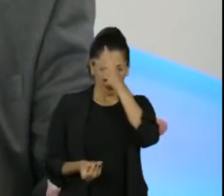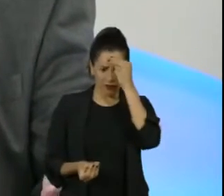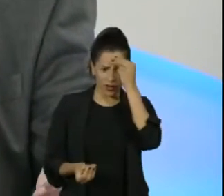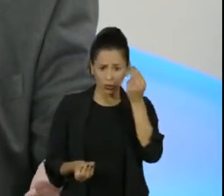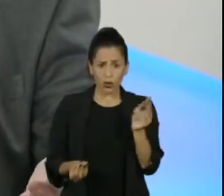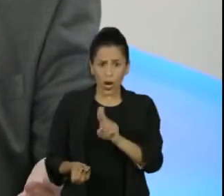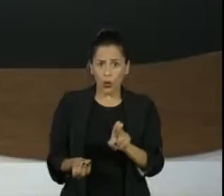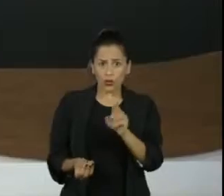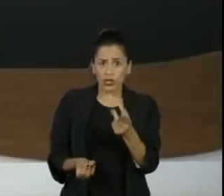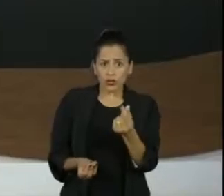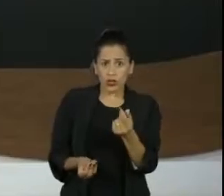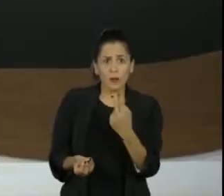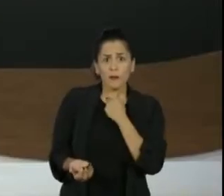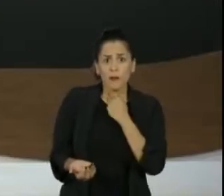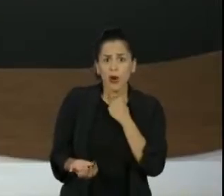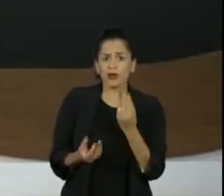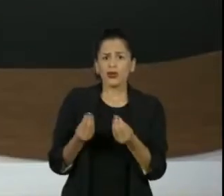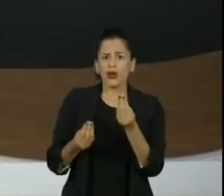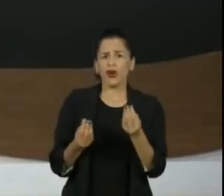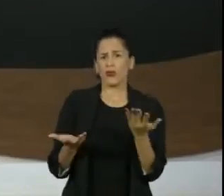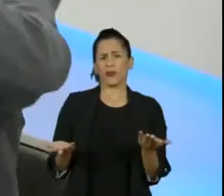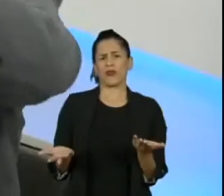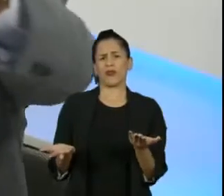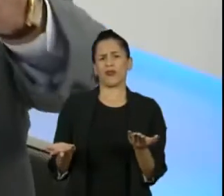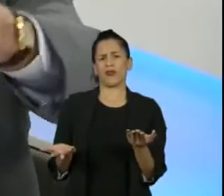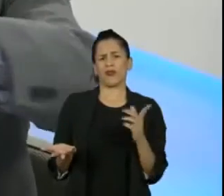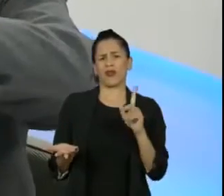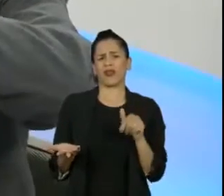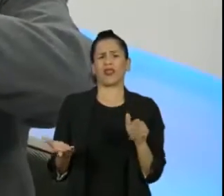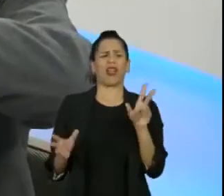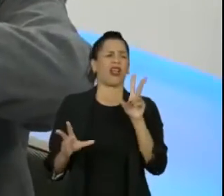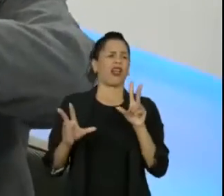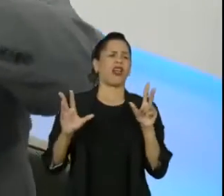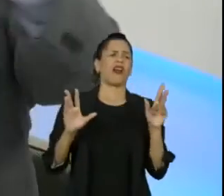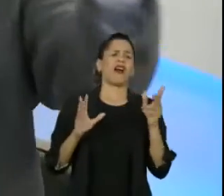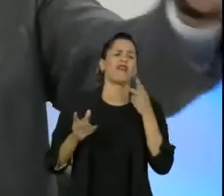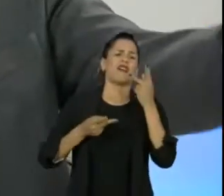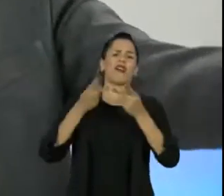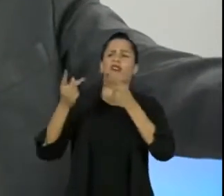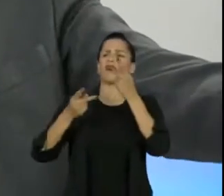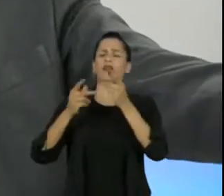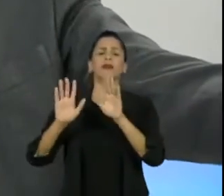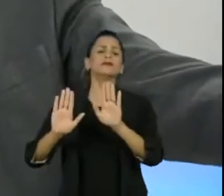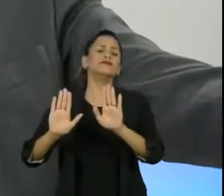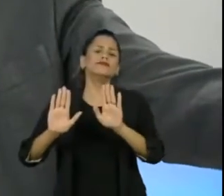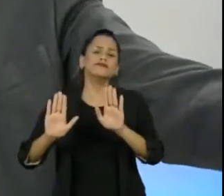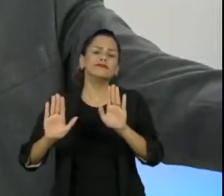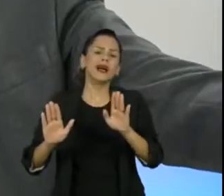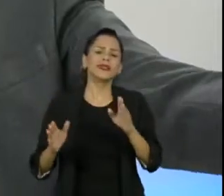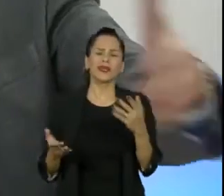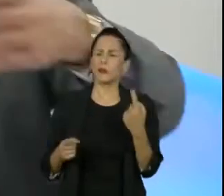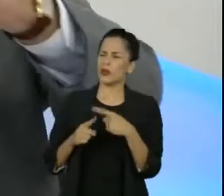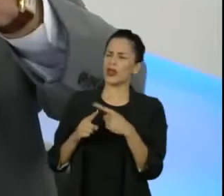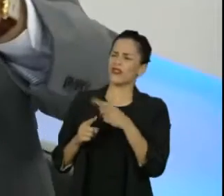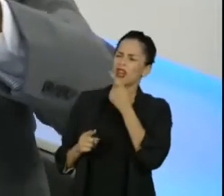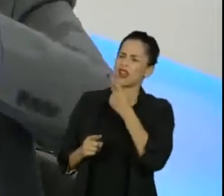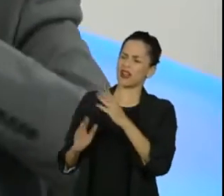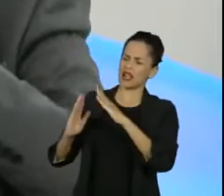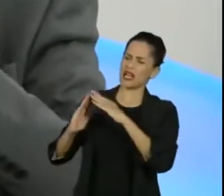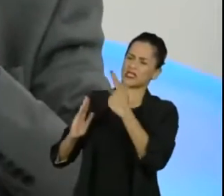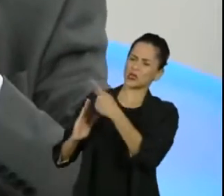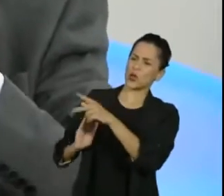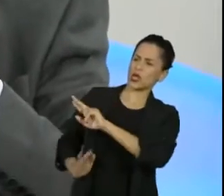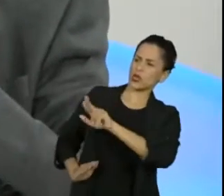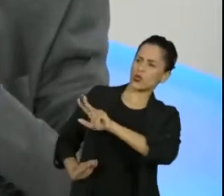demagogia. Por que o senhor diz que são herança maldita? Porque são imóveis que têm vários sócios e que ninguém paga.